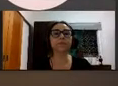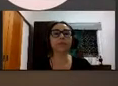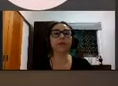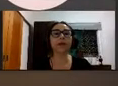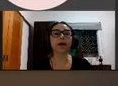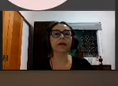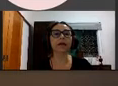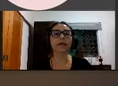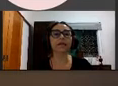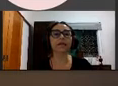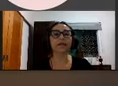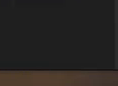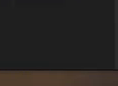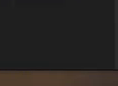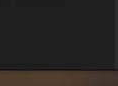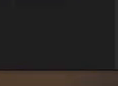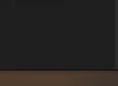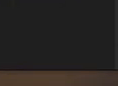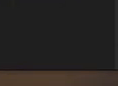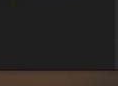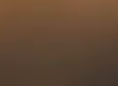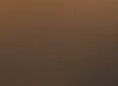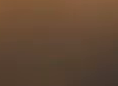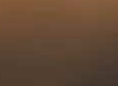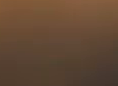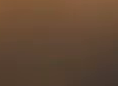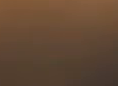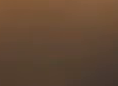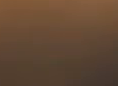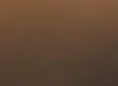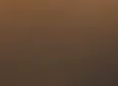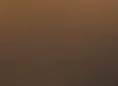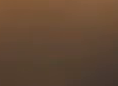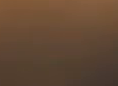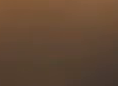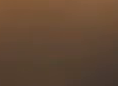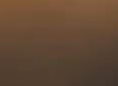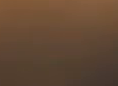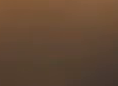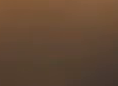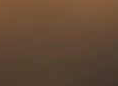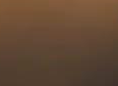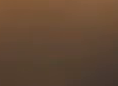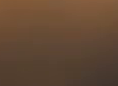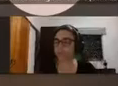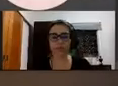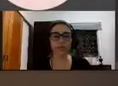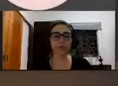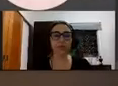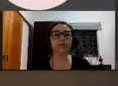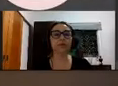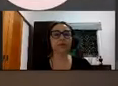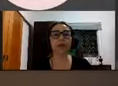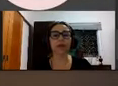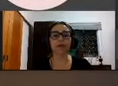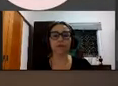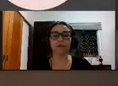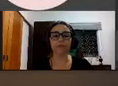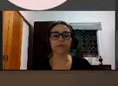acompanho. Aqui deve ser isso. Aqui. Acho que agora é capaz de vocês verem.